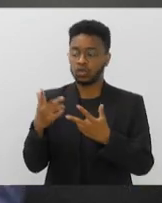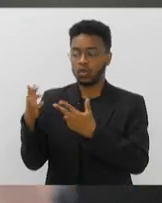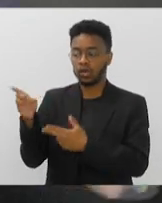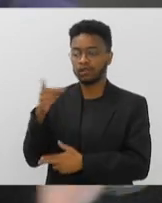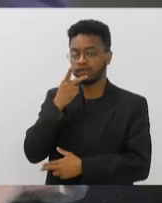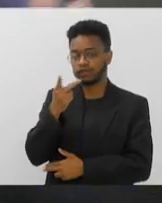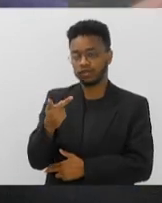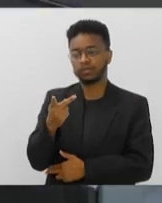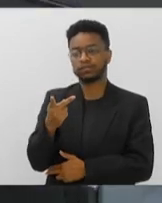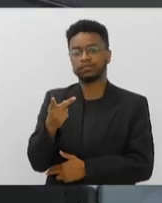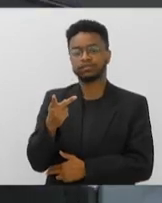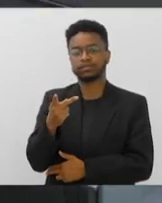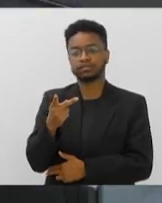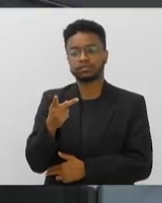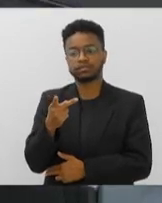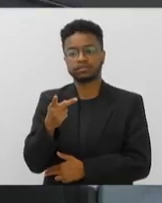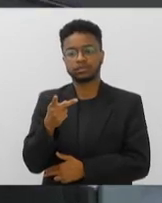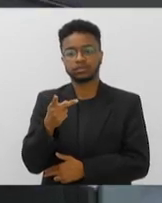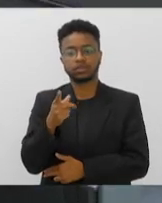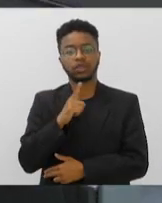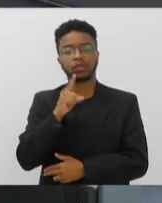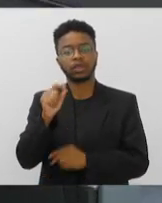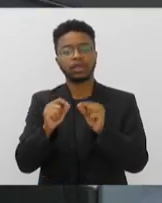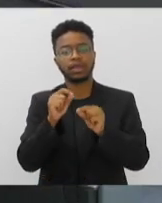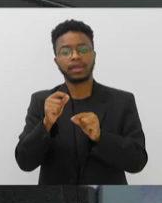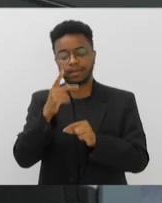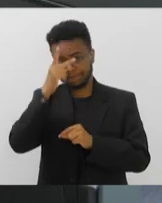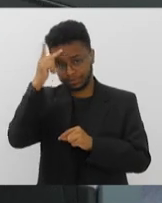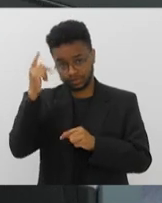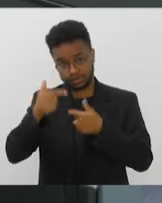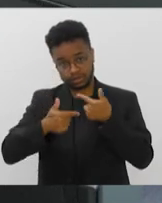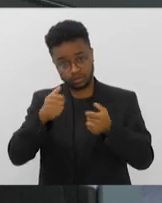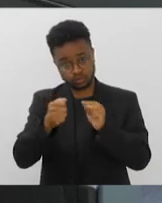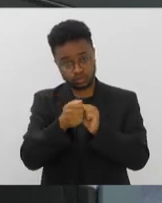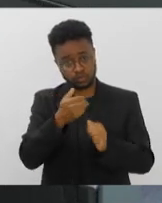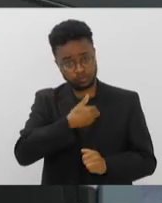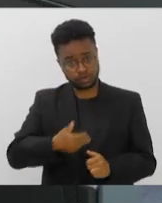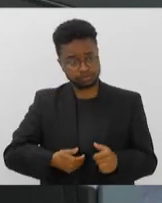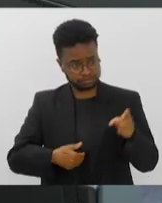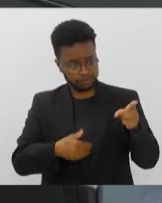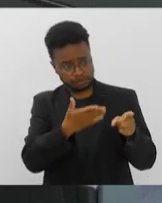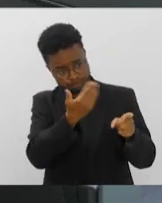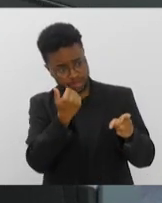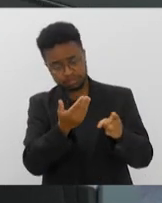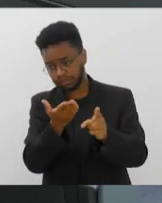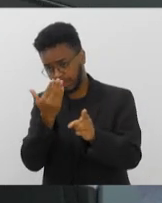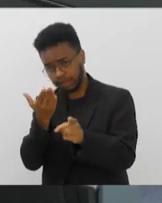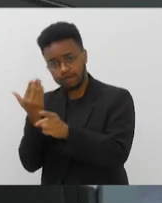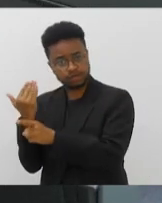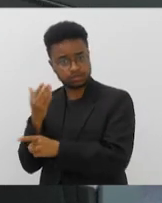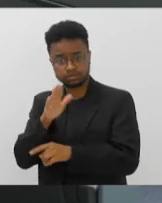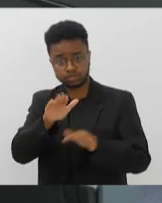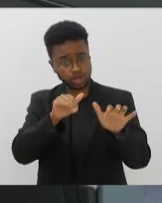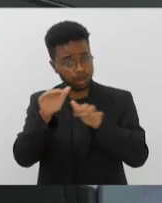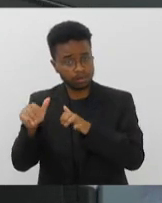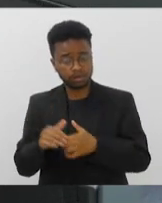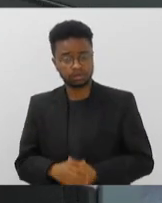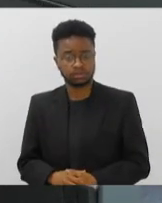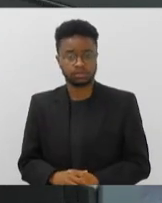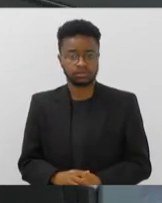pega ali pessoal do governo Vem cá você tá fazendo que nada vem vem você a pessoa não sabe que tá fazendo